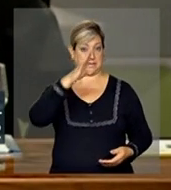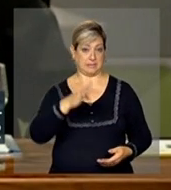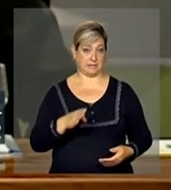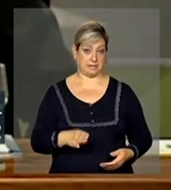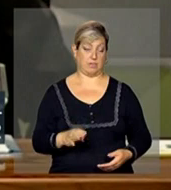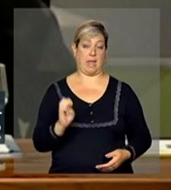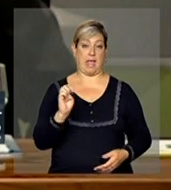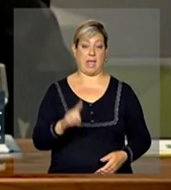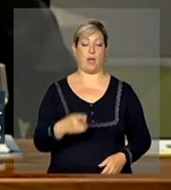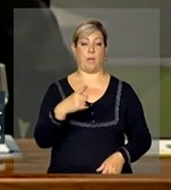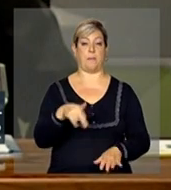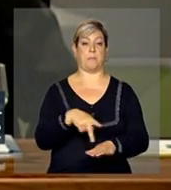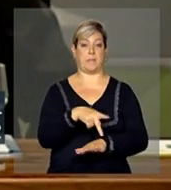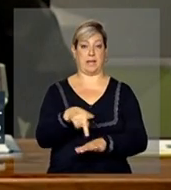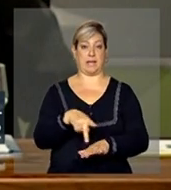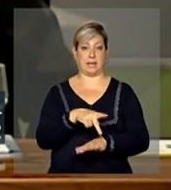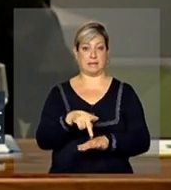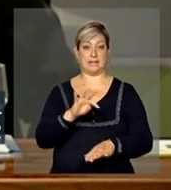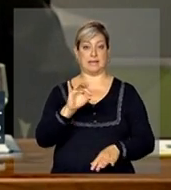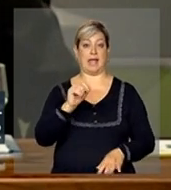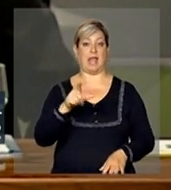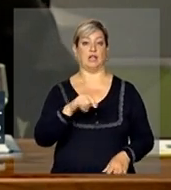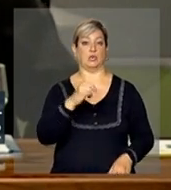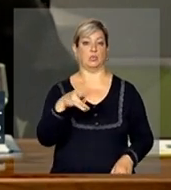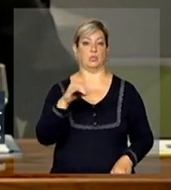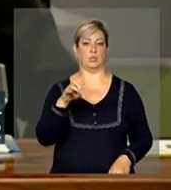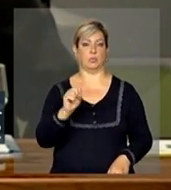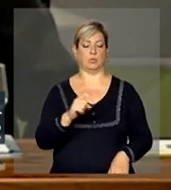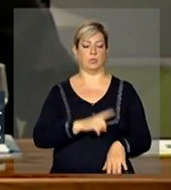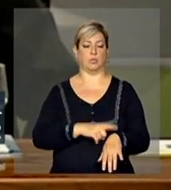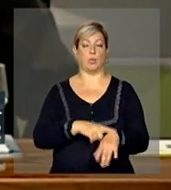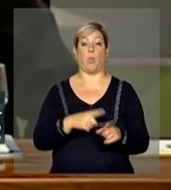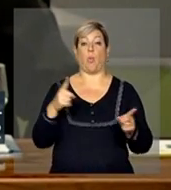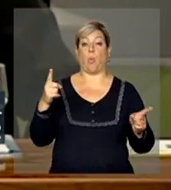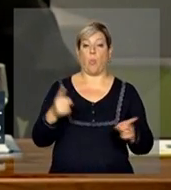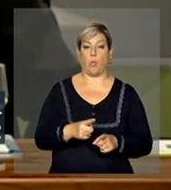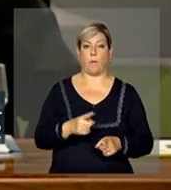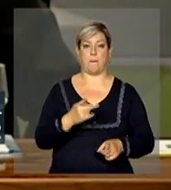é um país em que a taxa de juros de curto prazo